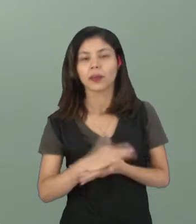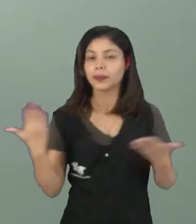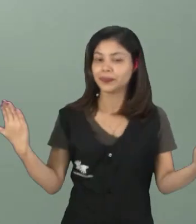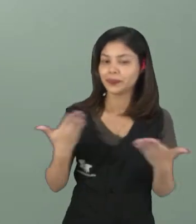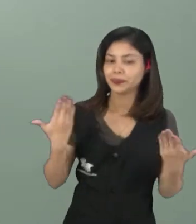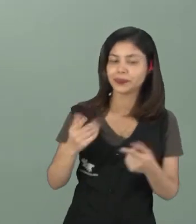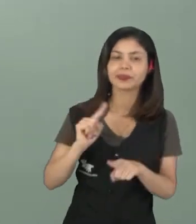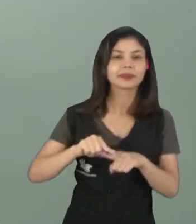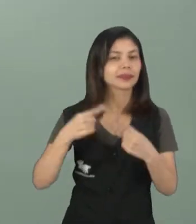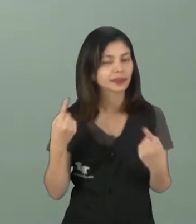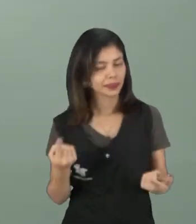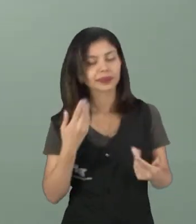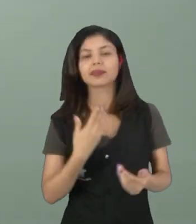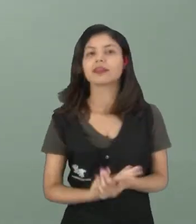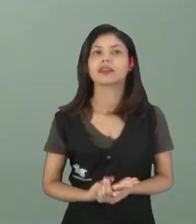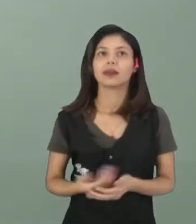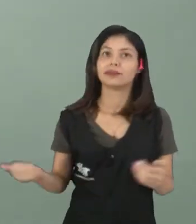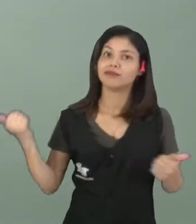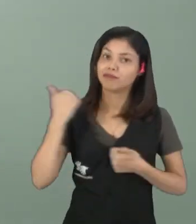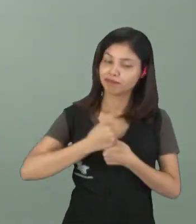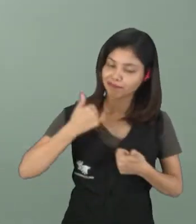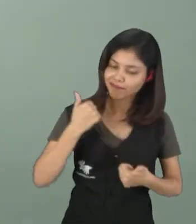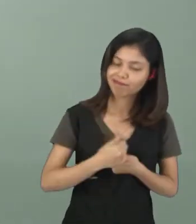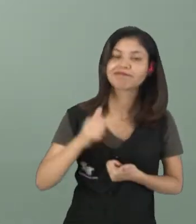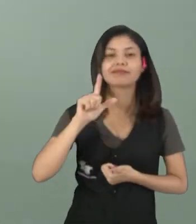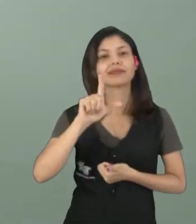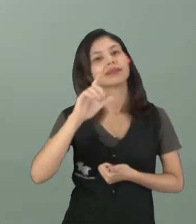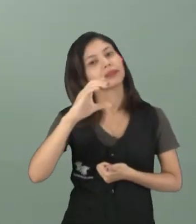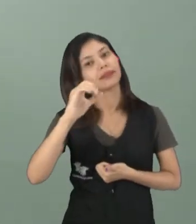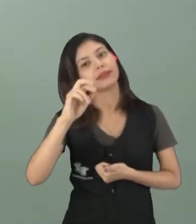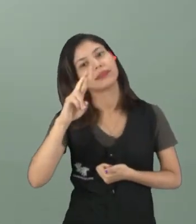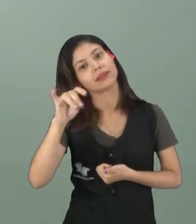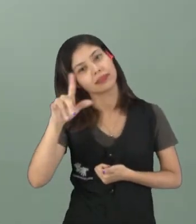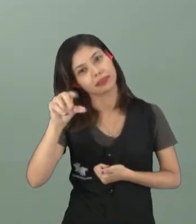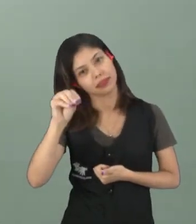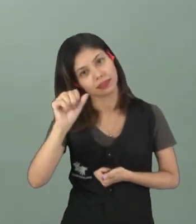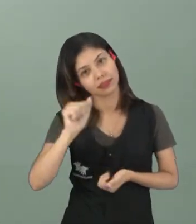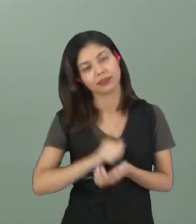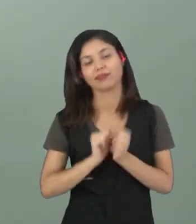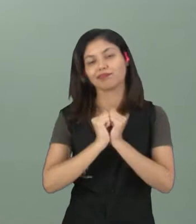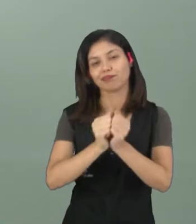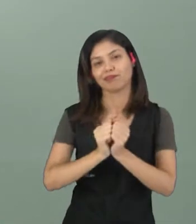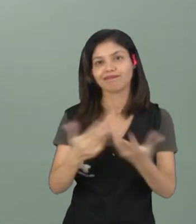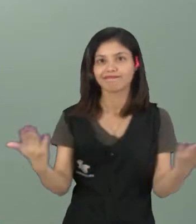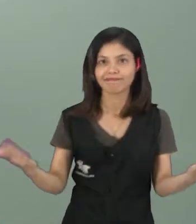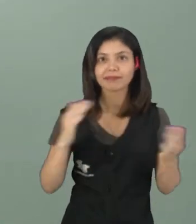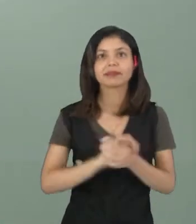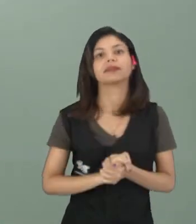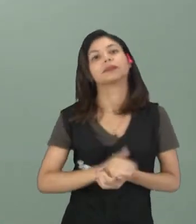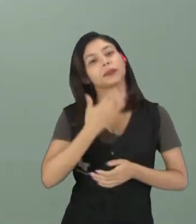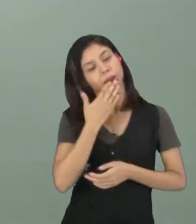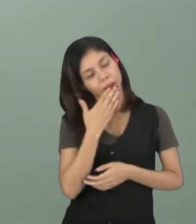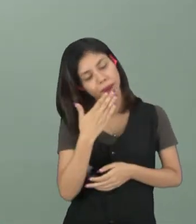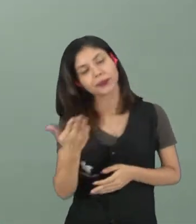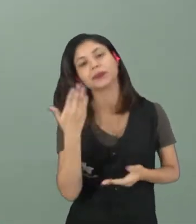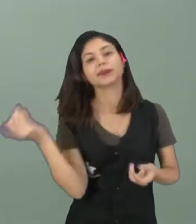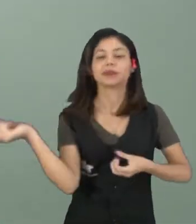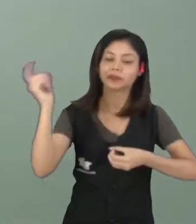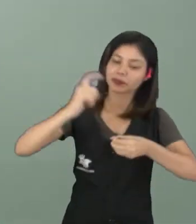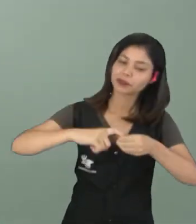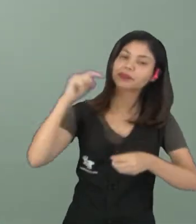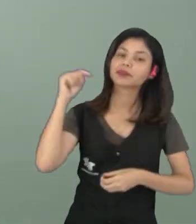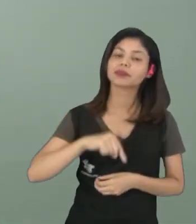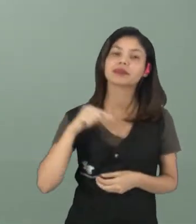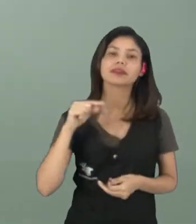e hoje estou aqui no lugar do Professor Carlos não pode né estar aqui com vocês as me pediu para